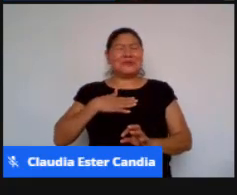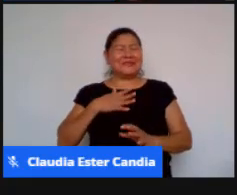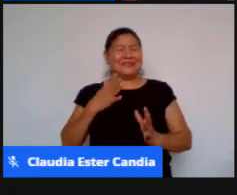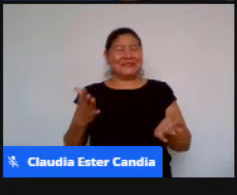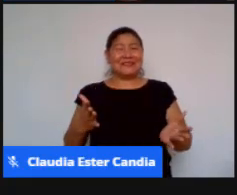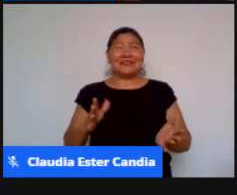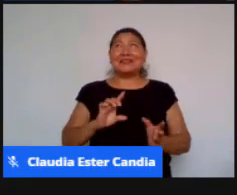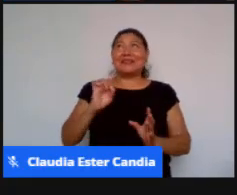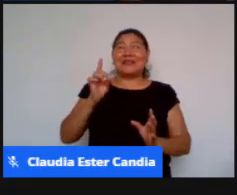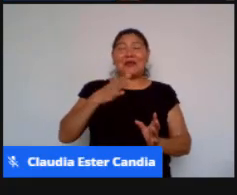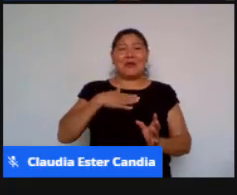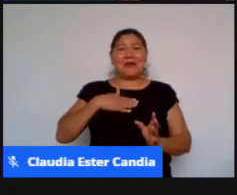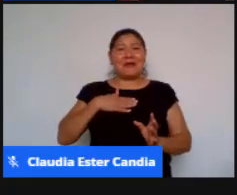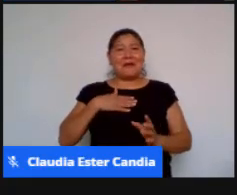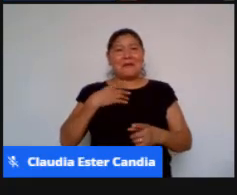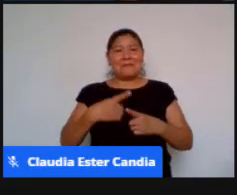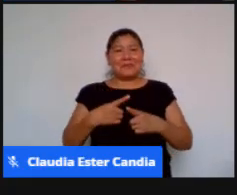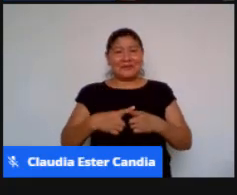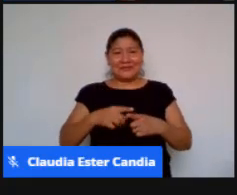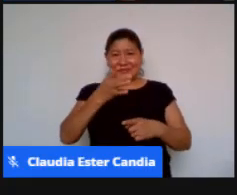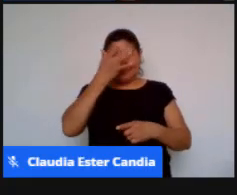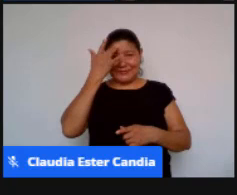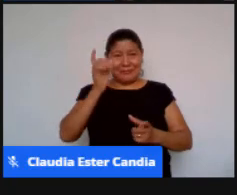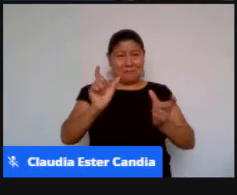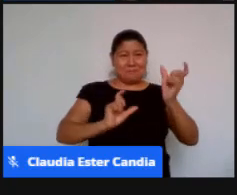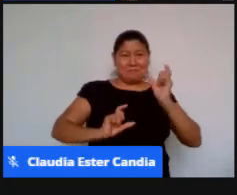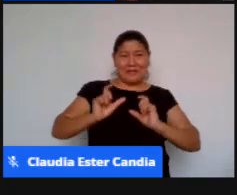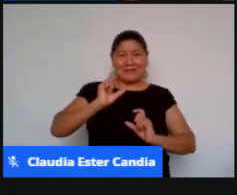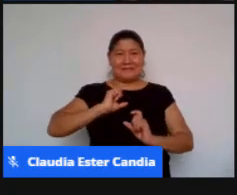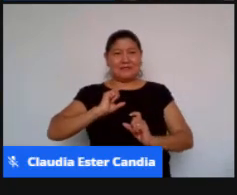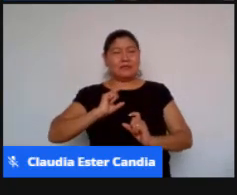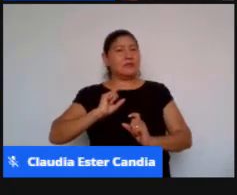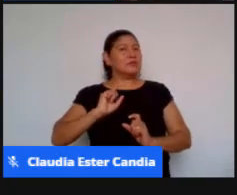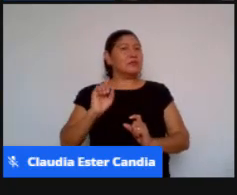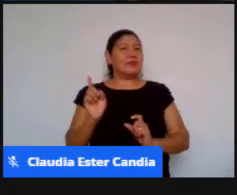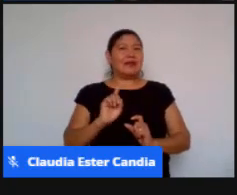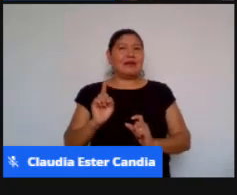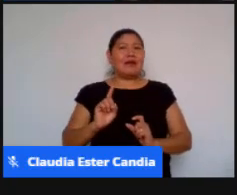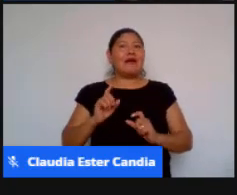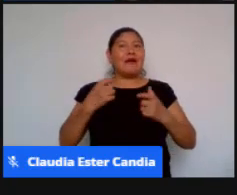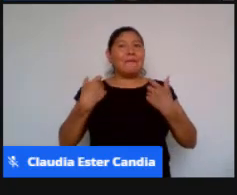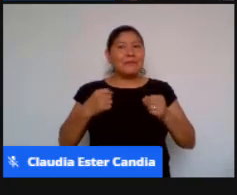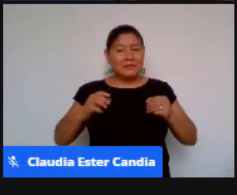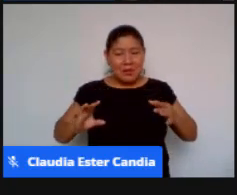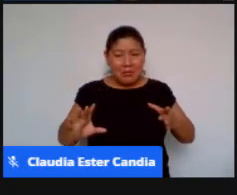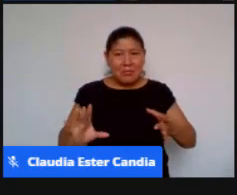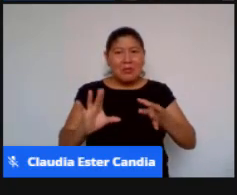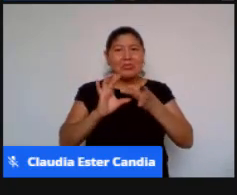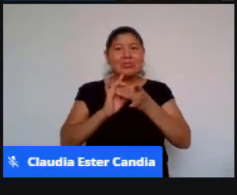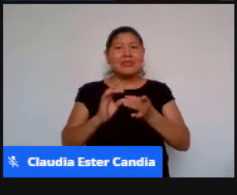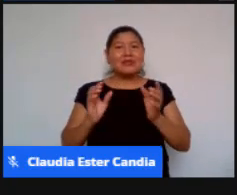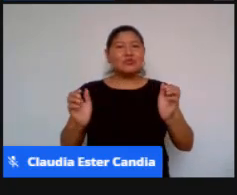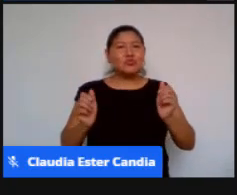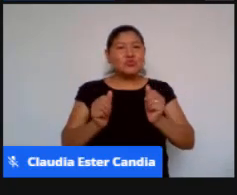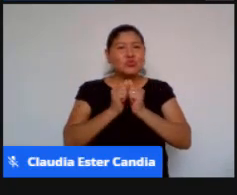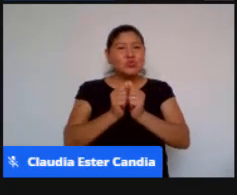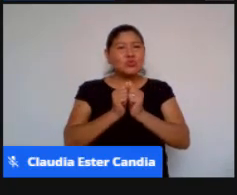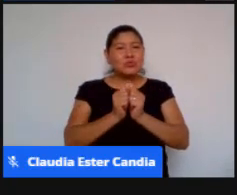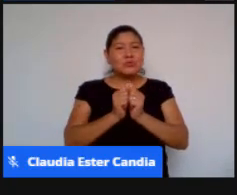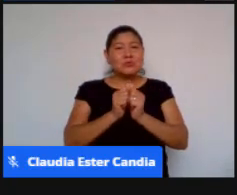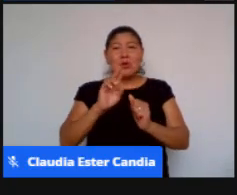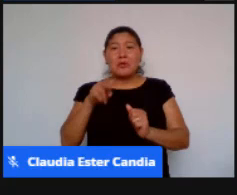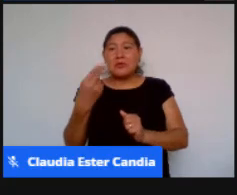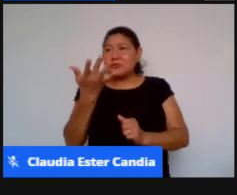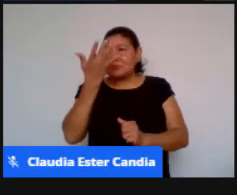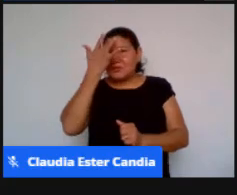queimando. Nós precisamos de um rumo junto, gente, né? Nós estamos num período, né? A gente nem sabe como que vai ser